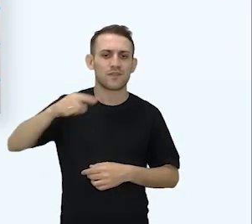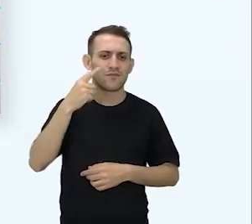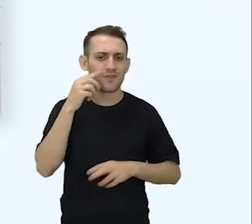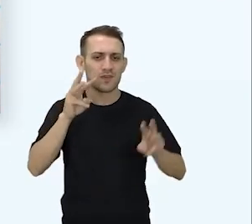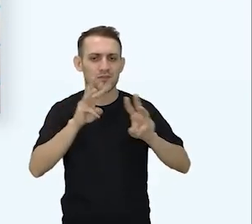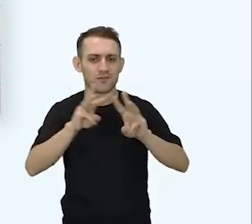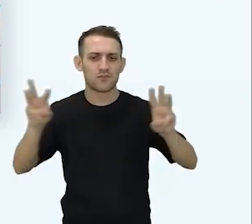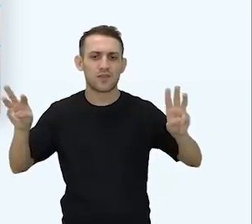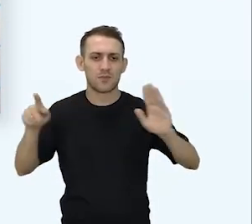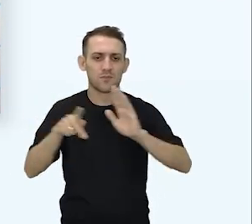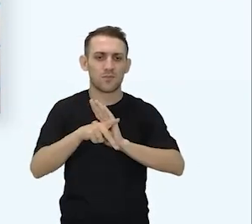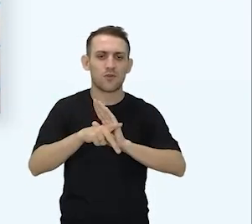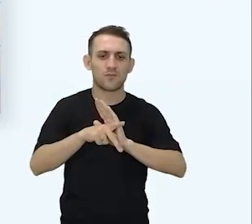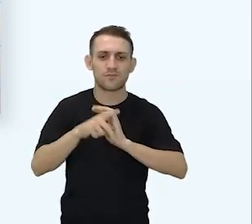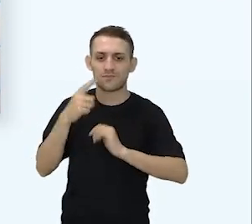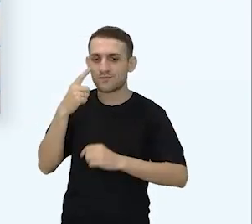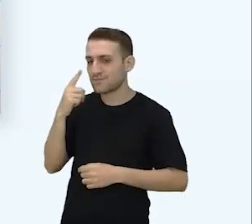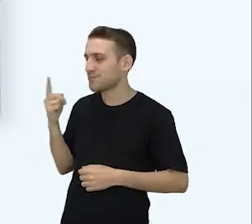site